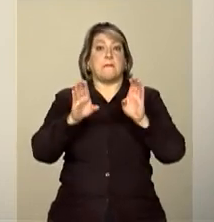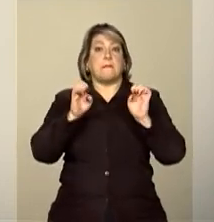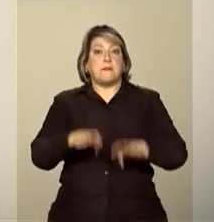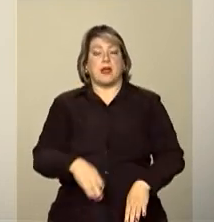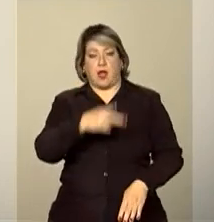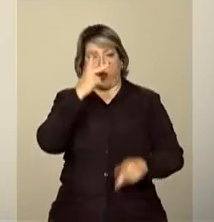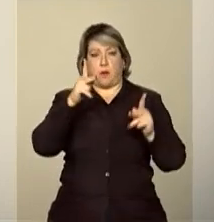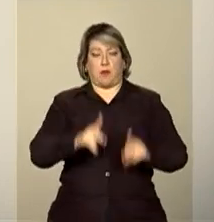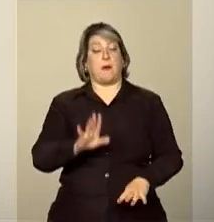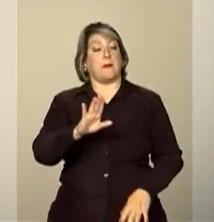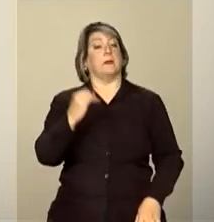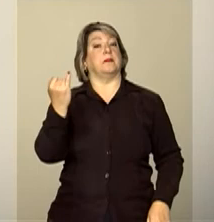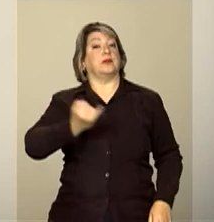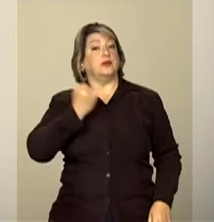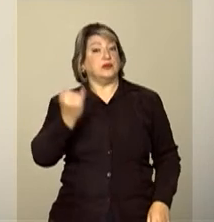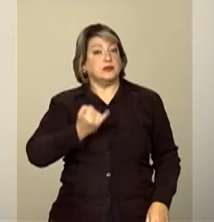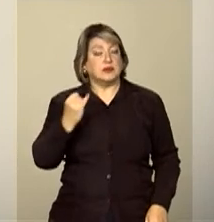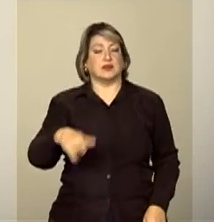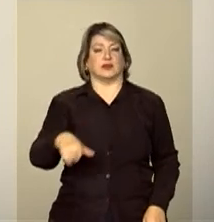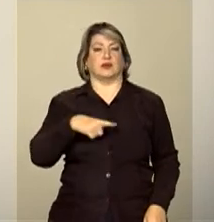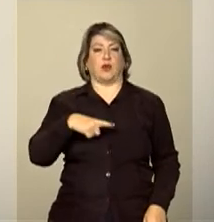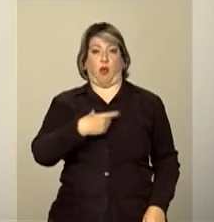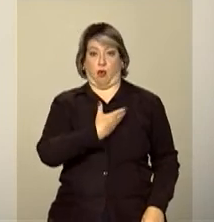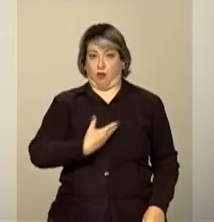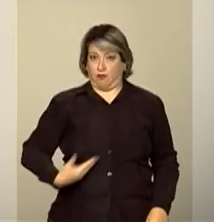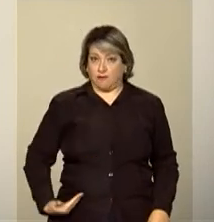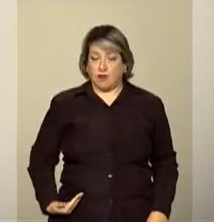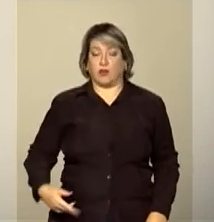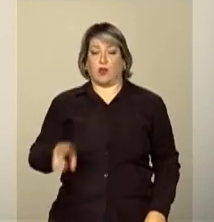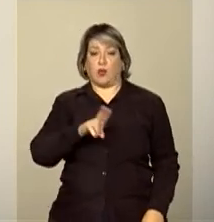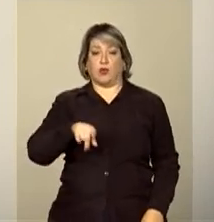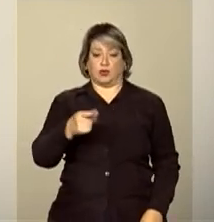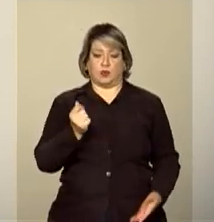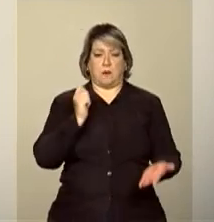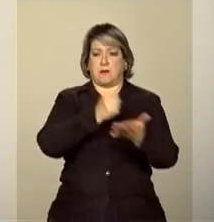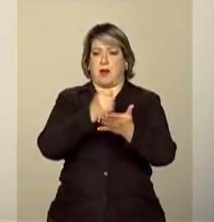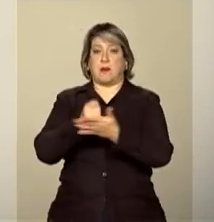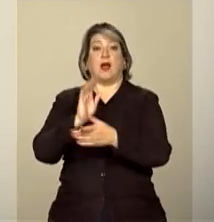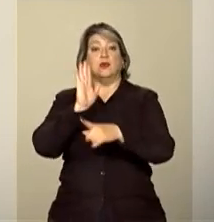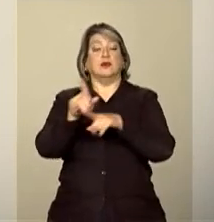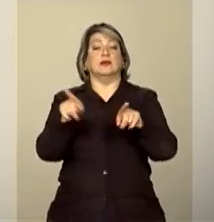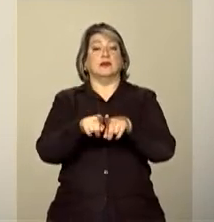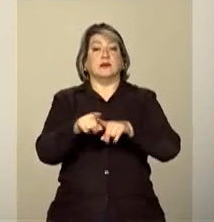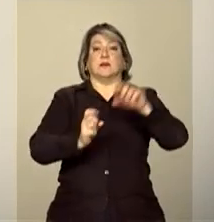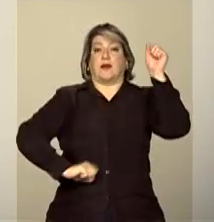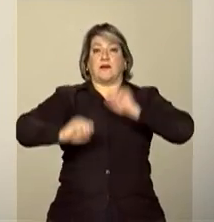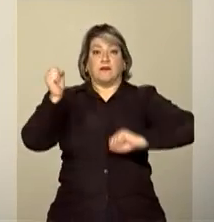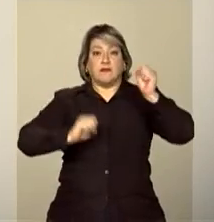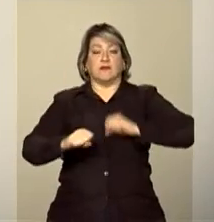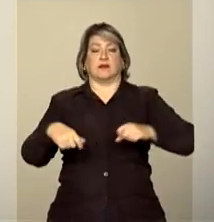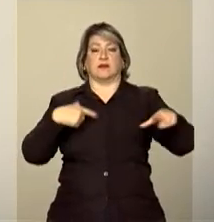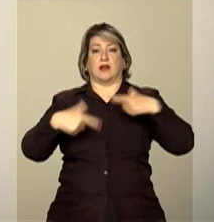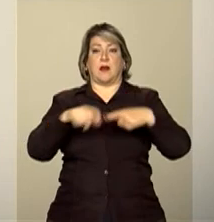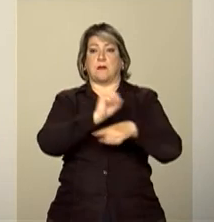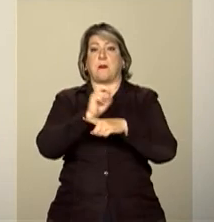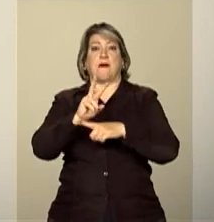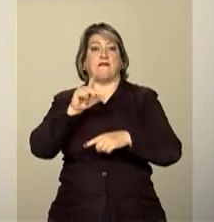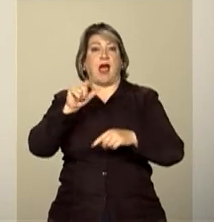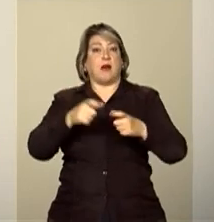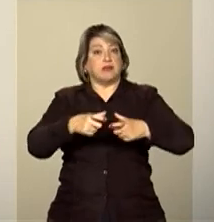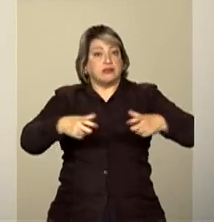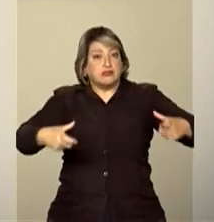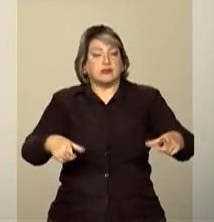população mas é importante que o governo use seu poder de compra para estimular as indústrias gerar empregos e